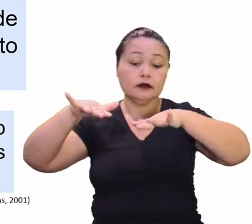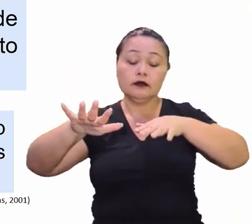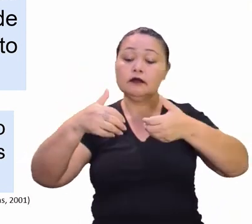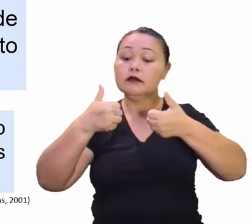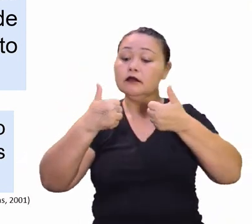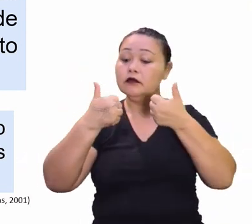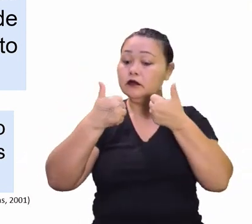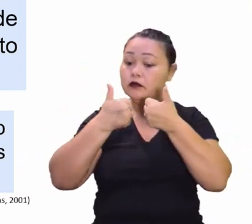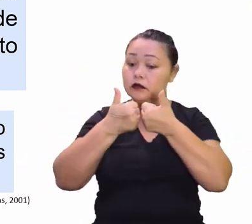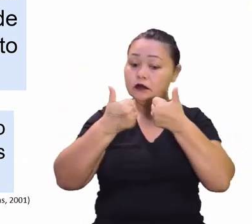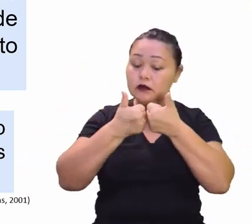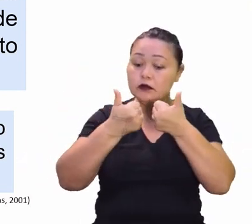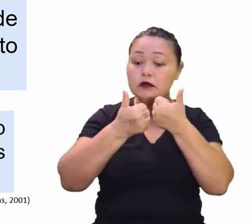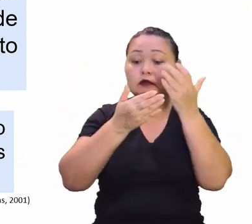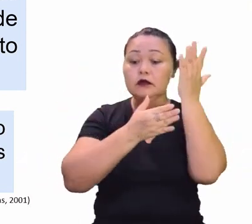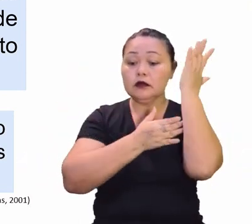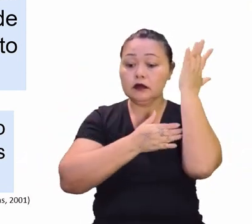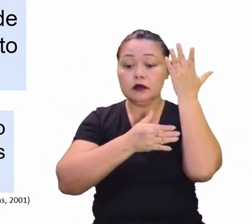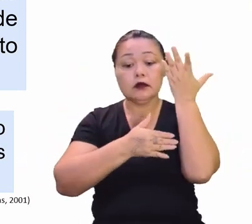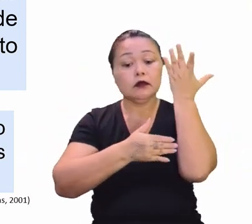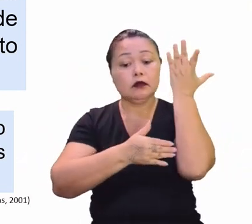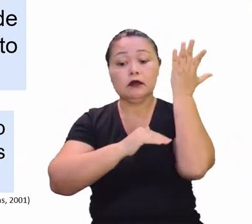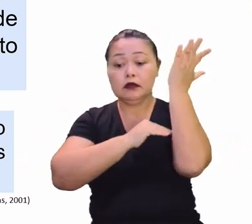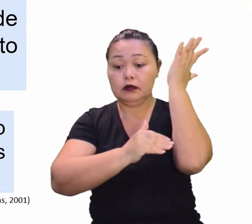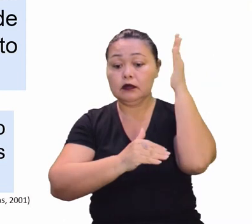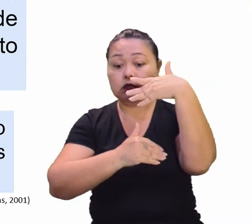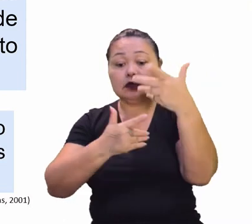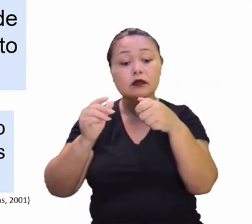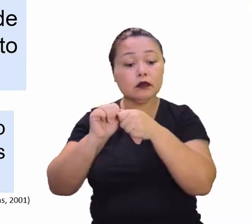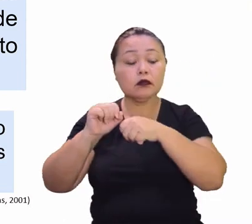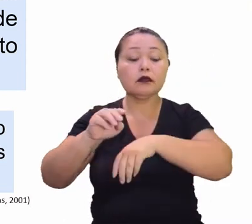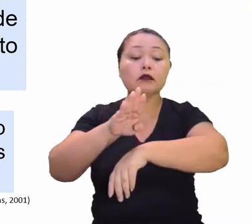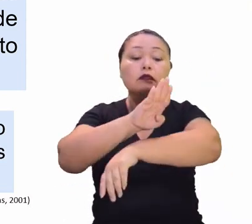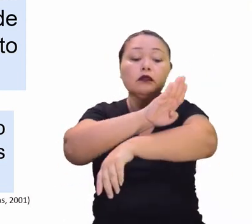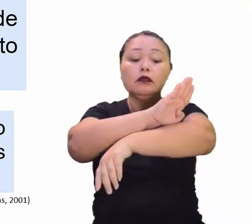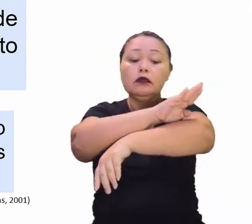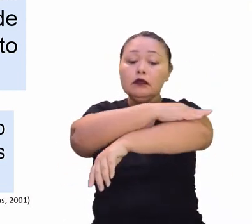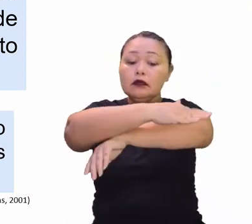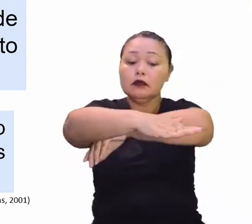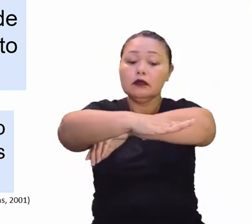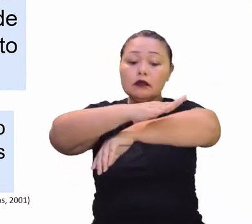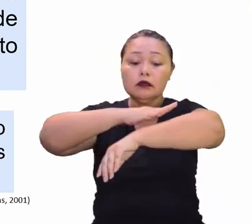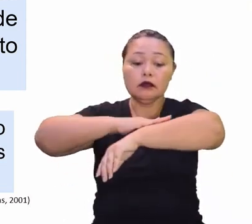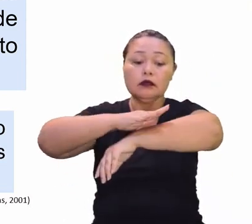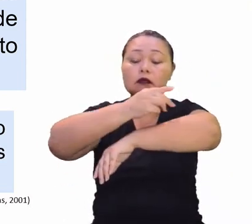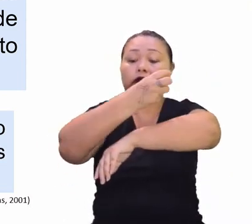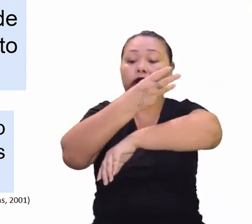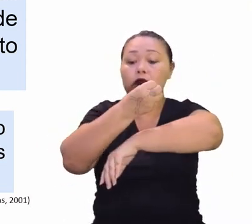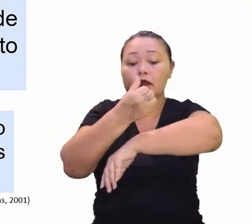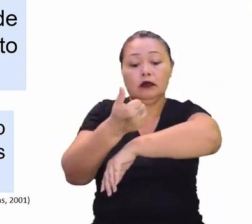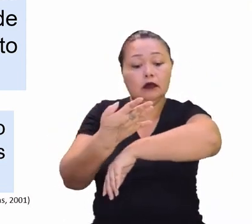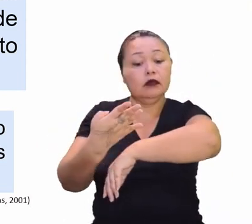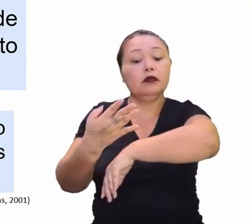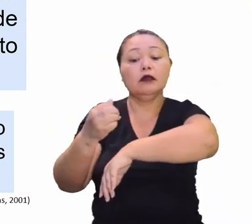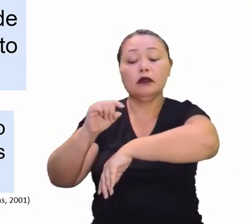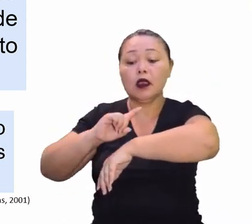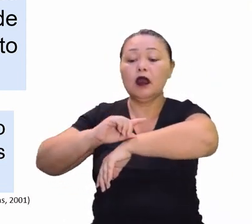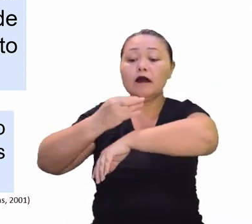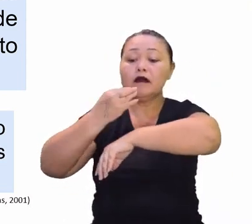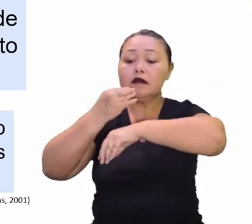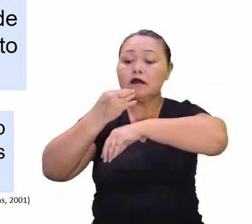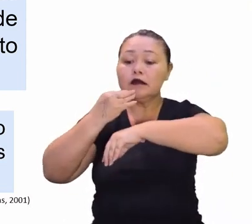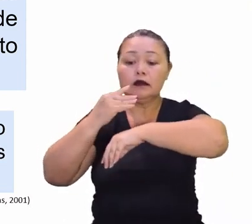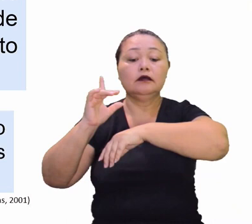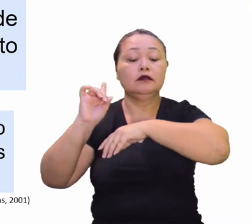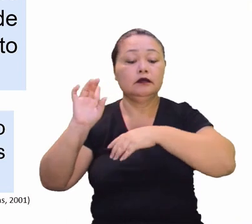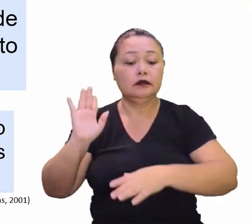tráfego, migração e transporte de madeira, as condições da BR-364 já eram deploráveis.